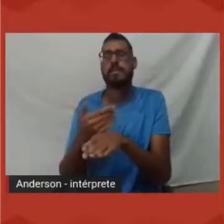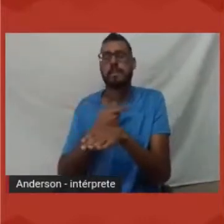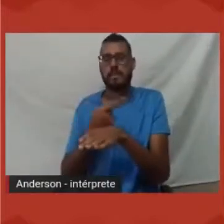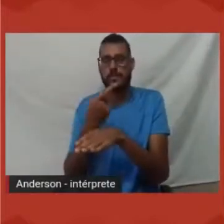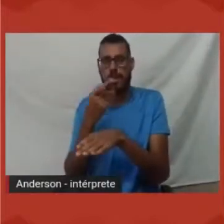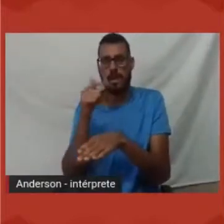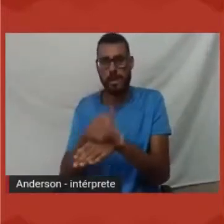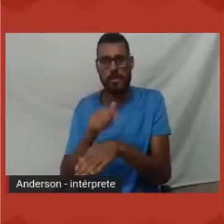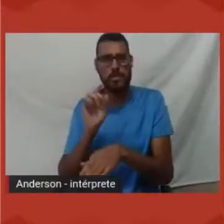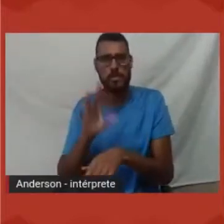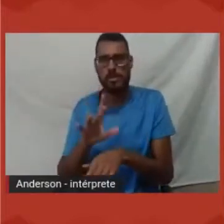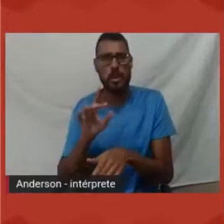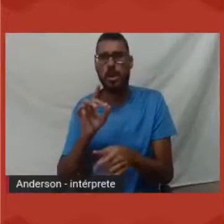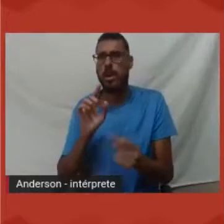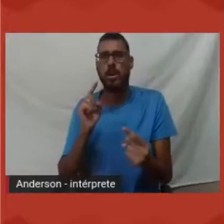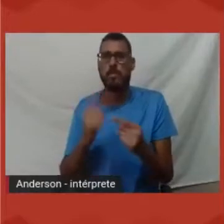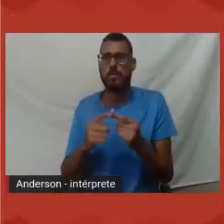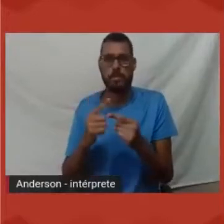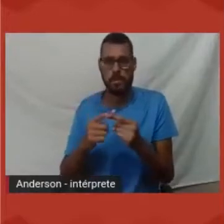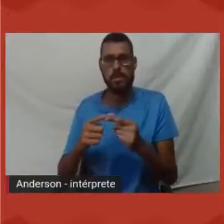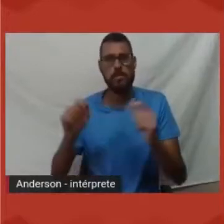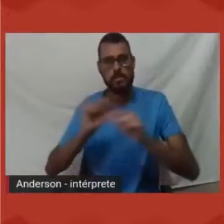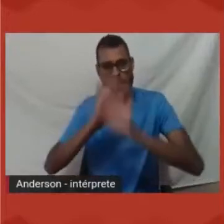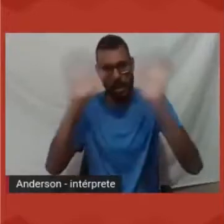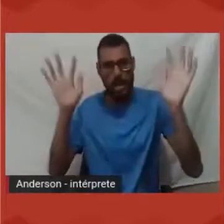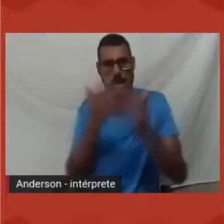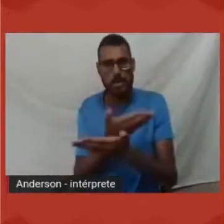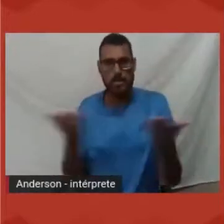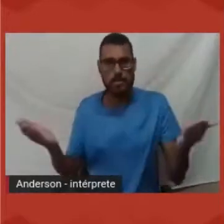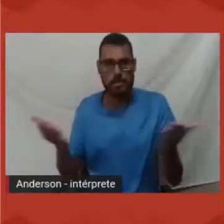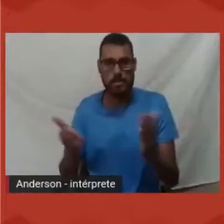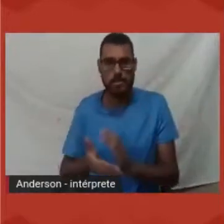deixar bem claro aqui para vocês.